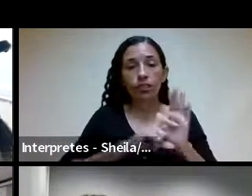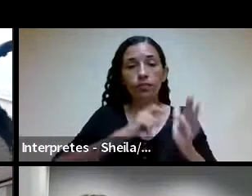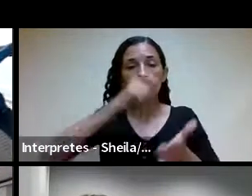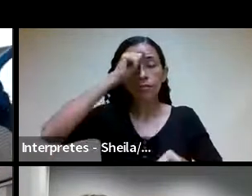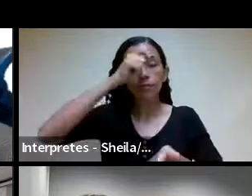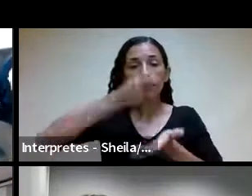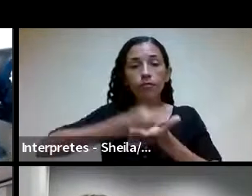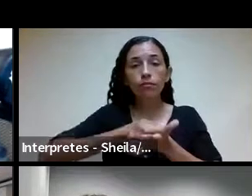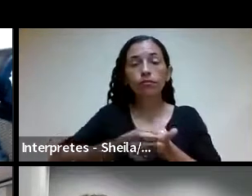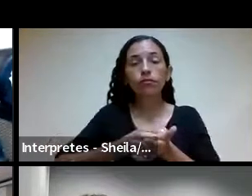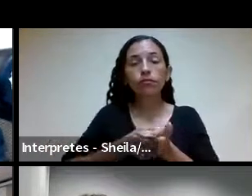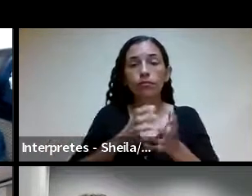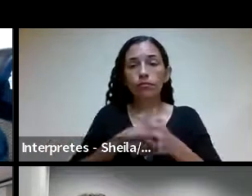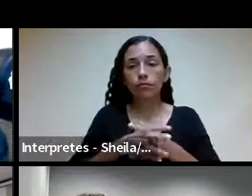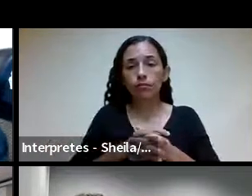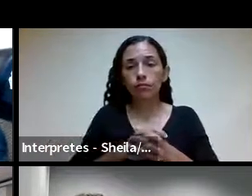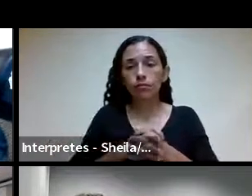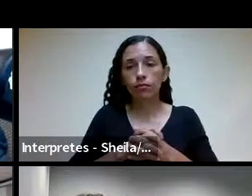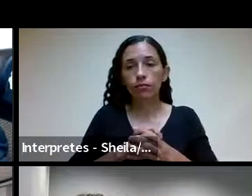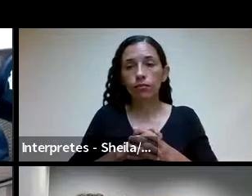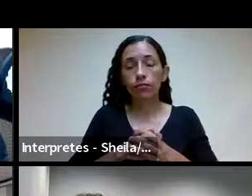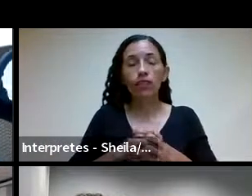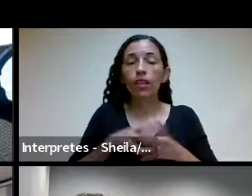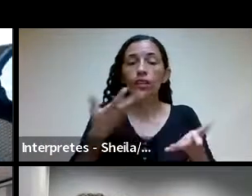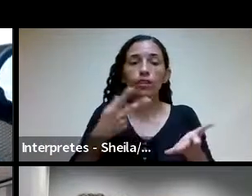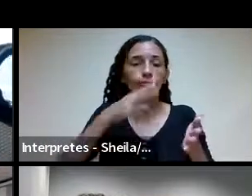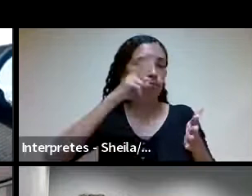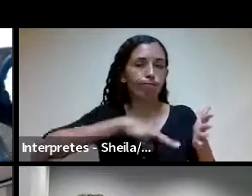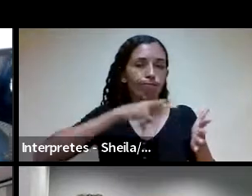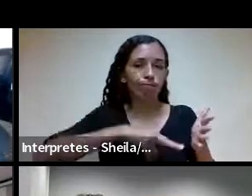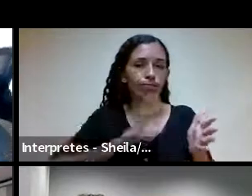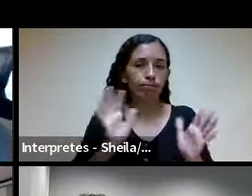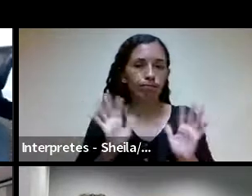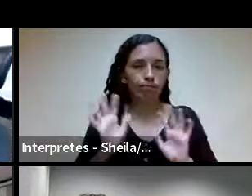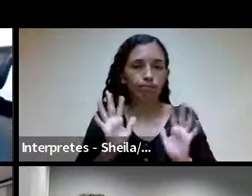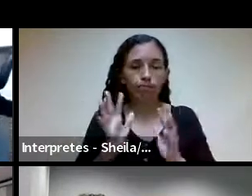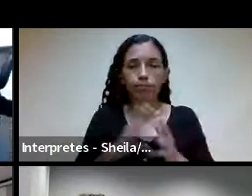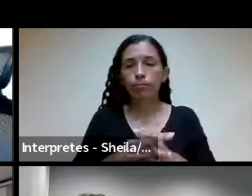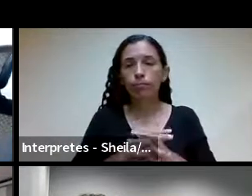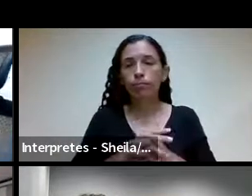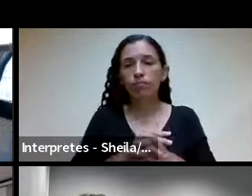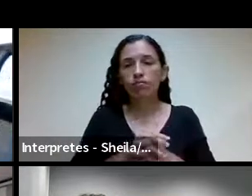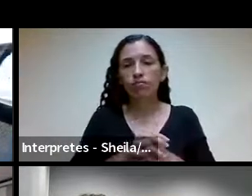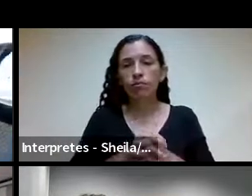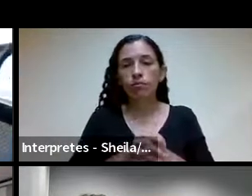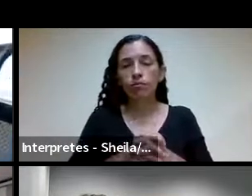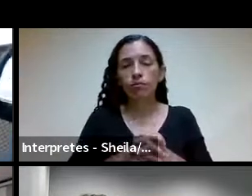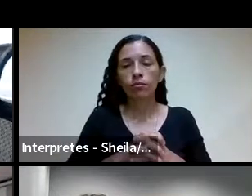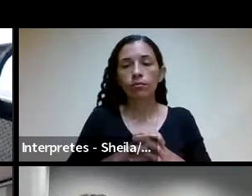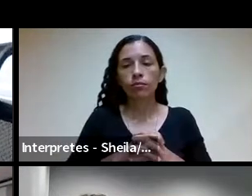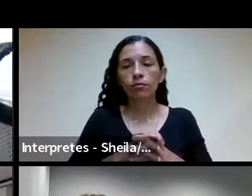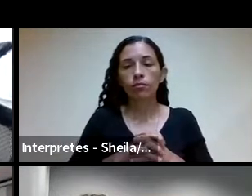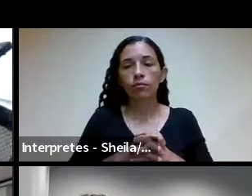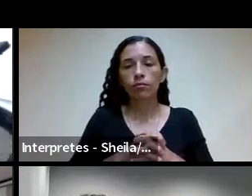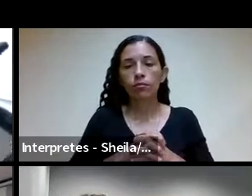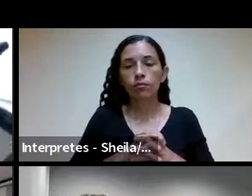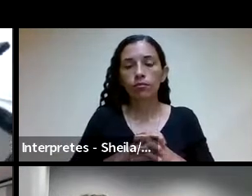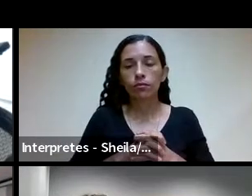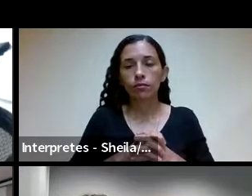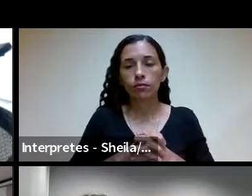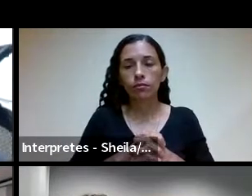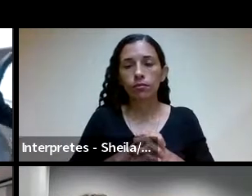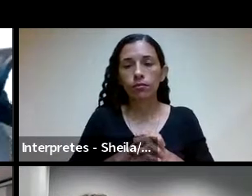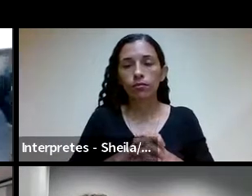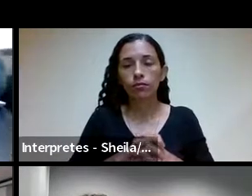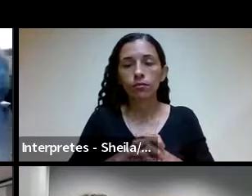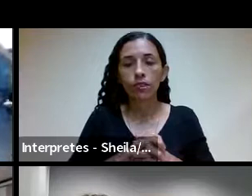está disponibilizado e eu me permito não ler. Em tal quadra, em que presentes apenas circunstâncias indiciárias da